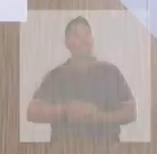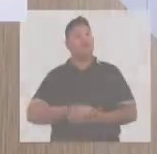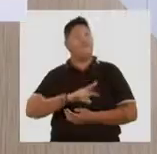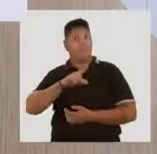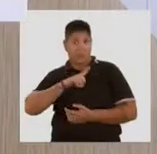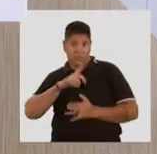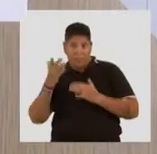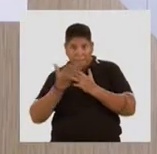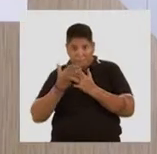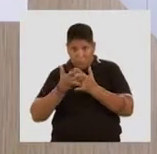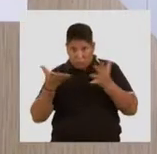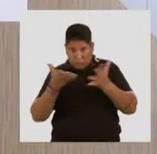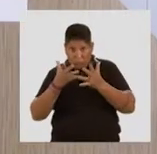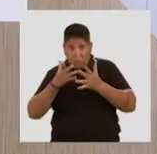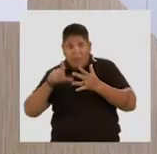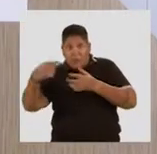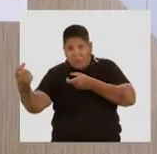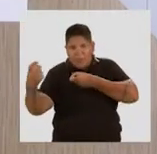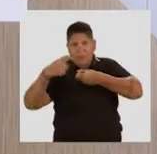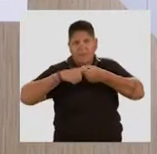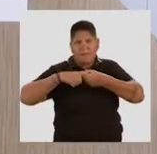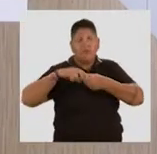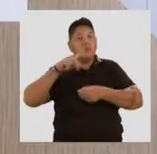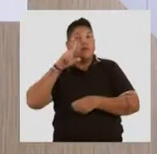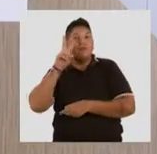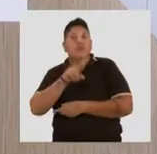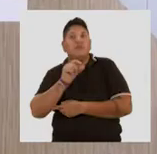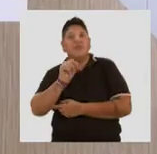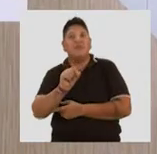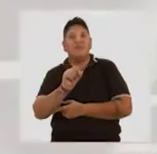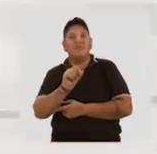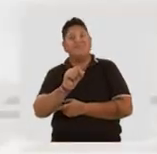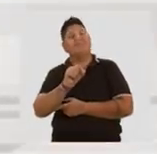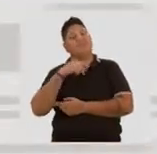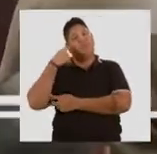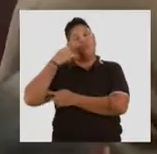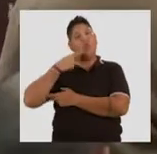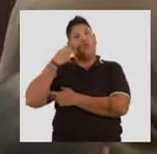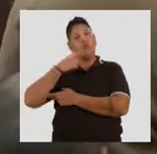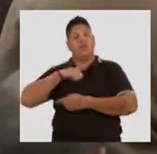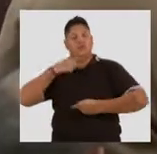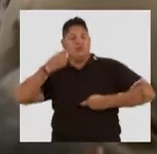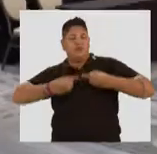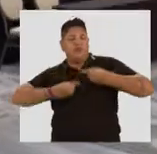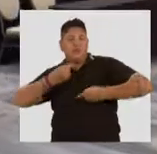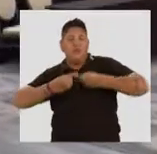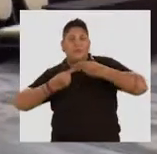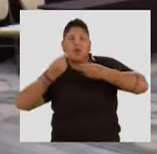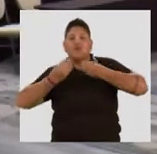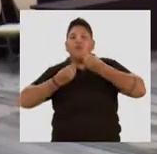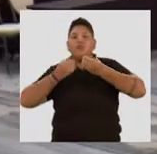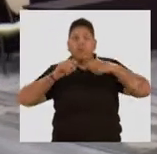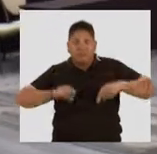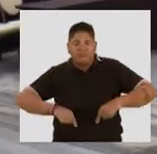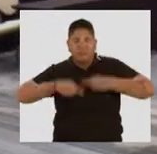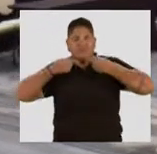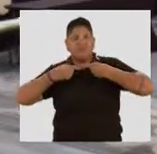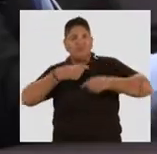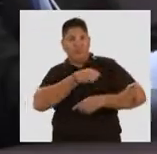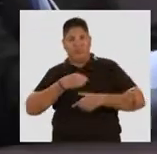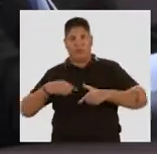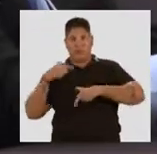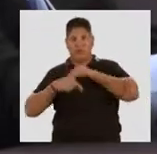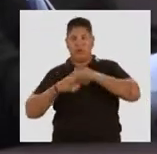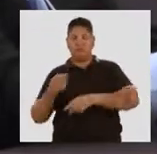O TL faz mais uma pausa agora e na volta do intervalo você vai ver. Procuradores debatem os desafios do